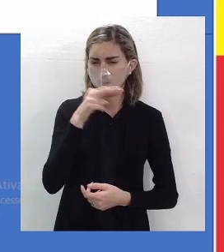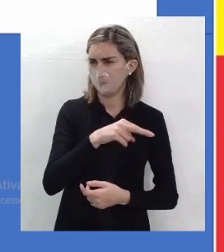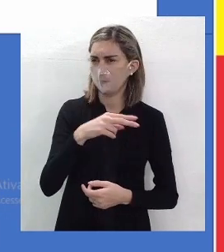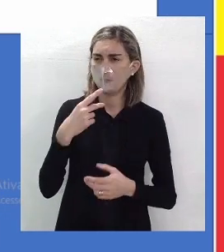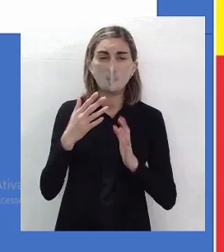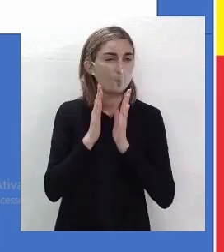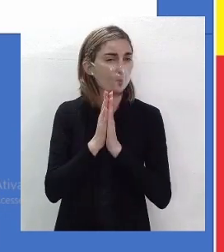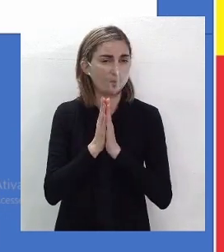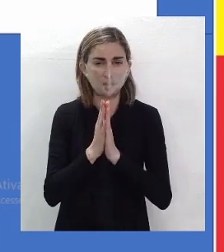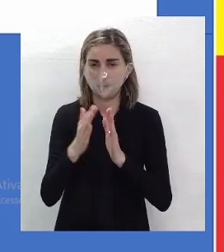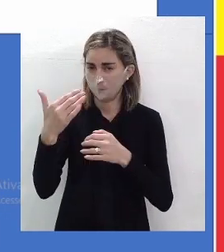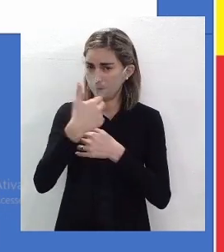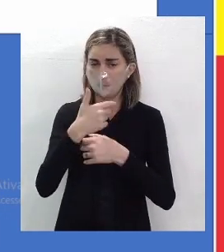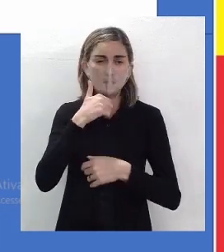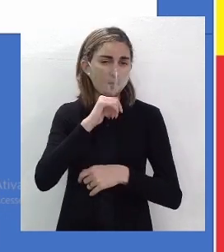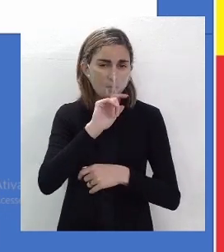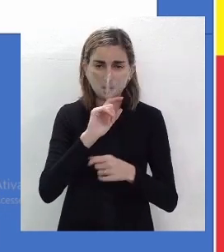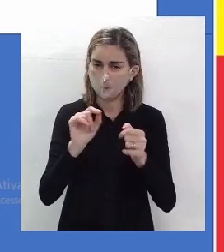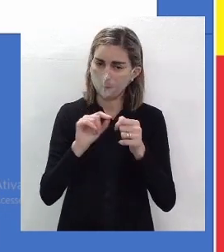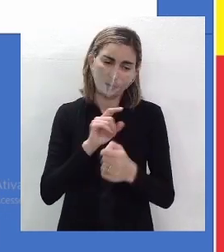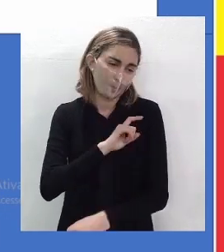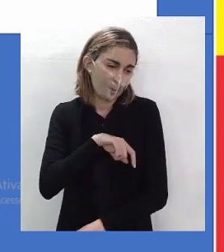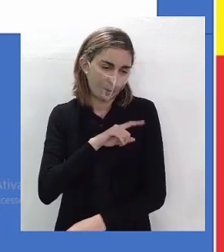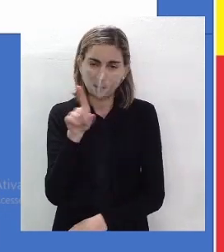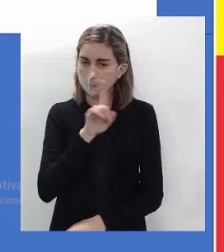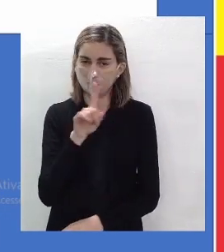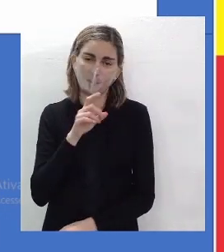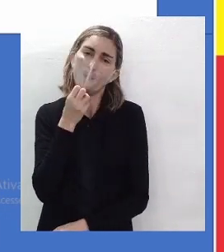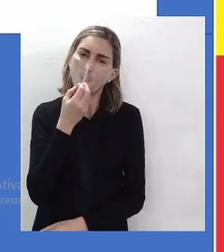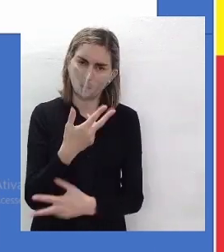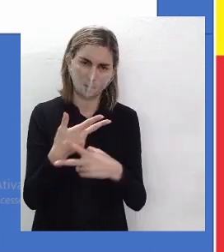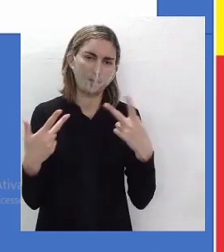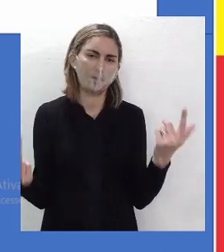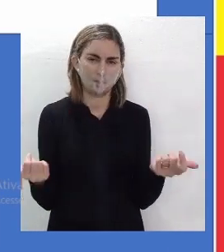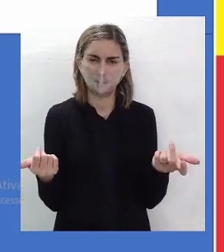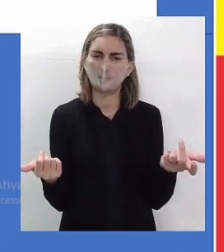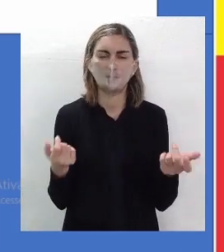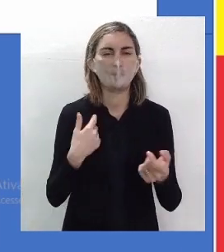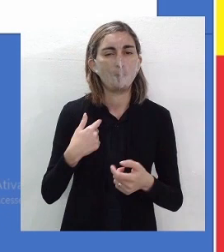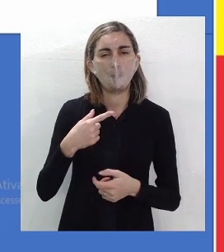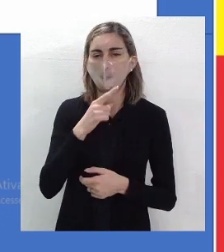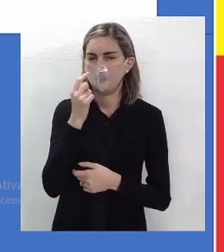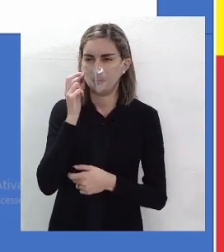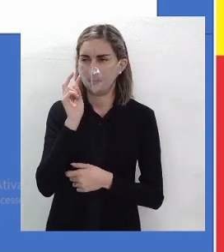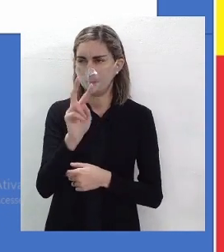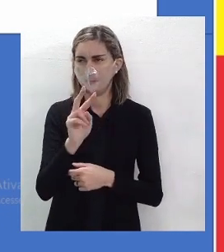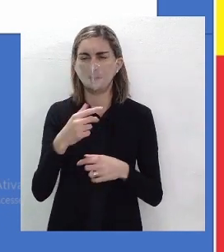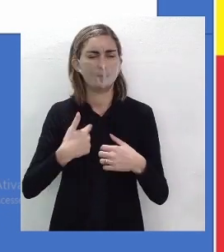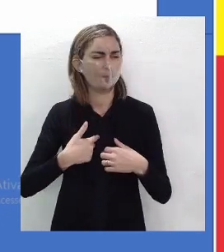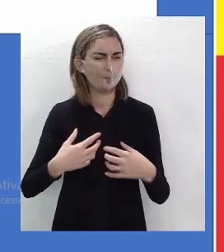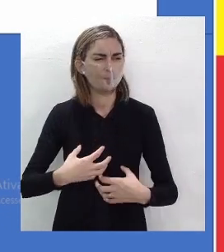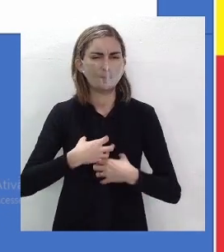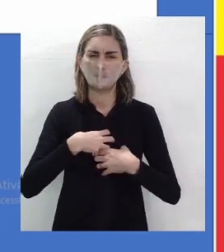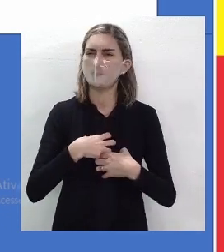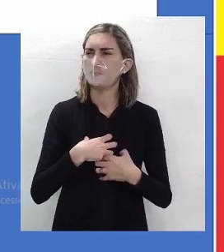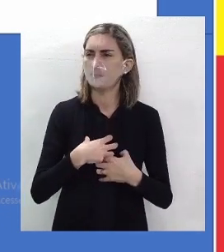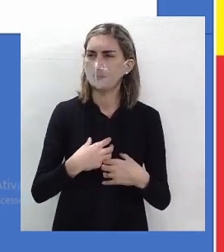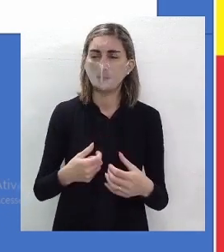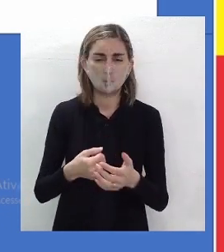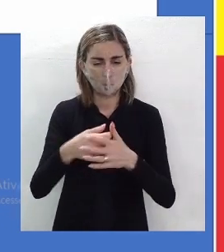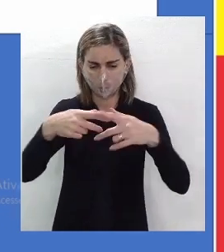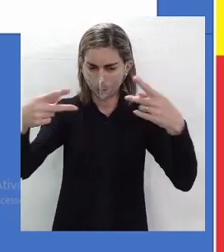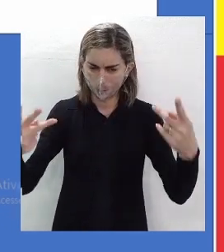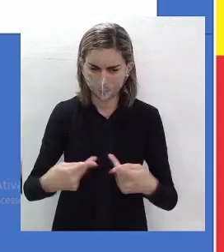por favor. Mãe, não fiz por mal, fiz por uma boa causa. Então, olha só. Me inspirei aí com um